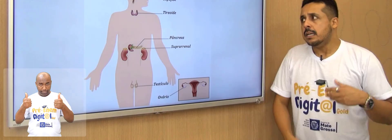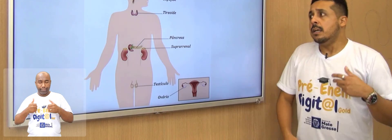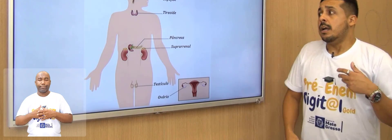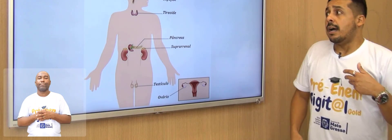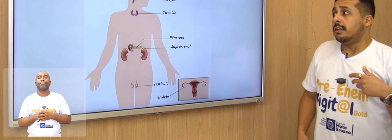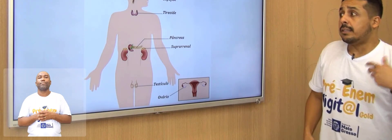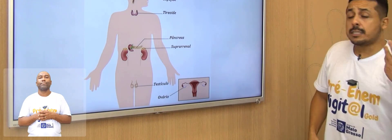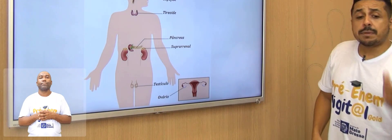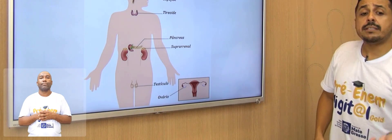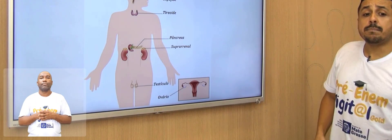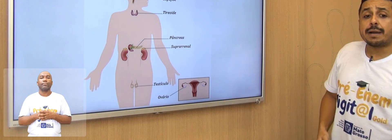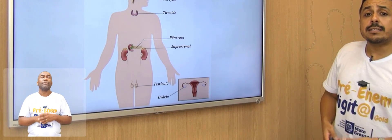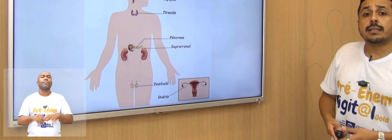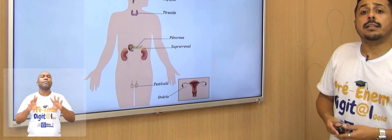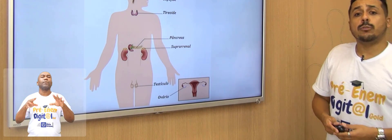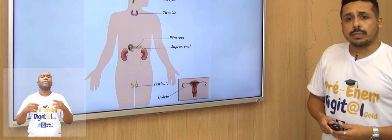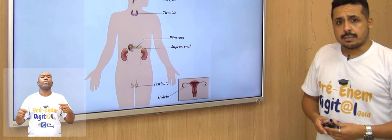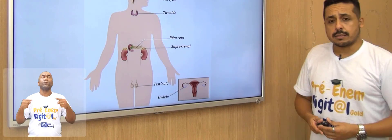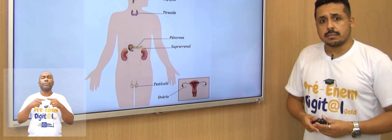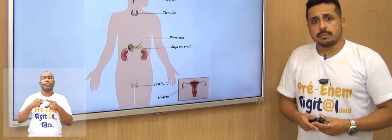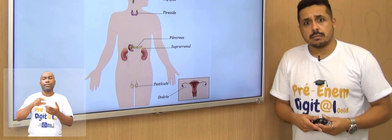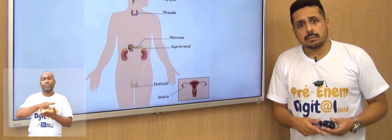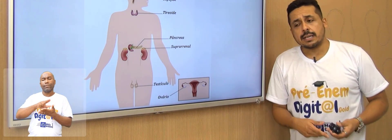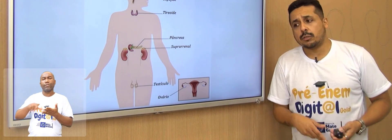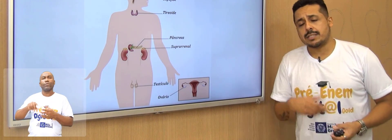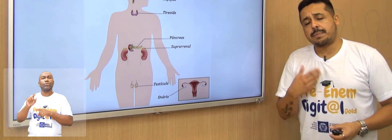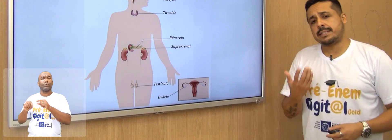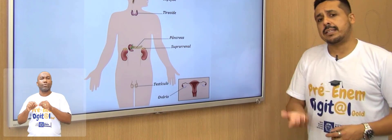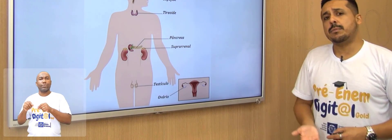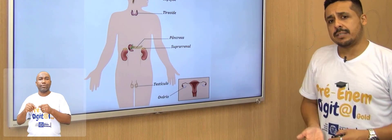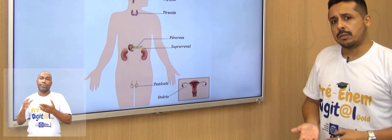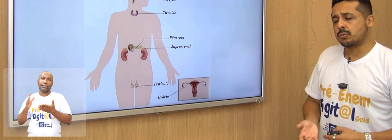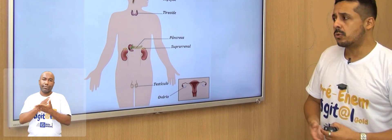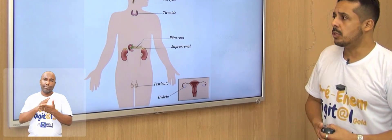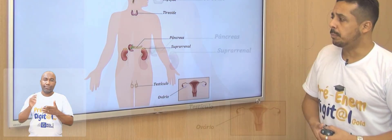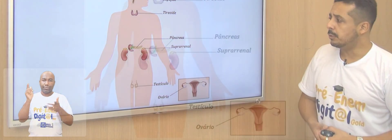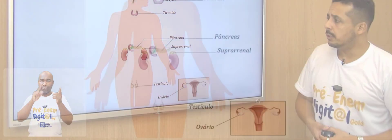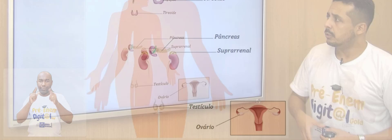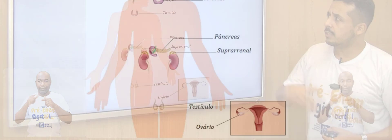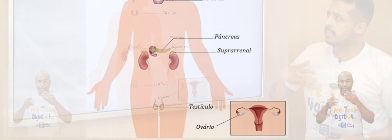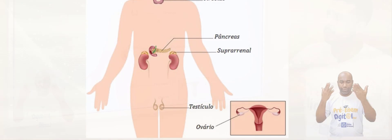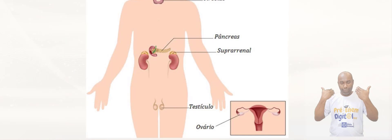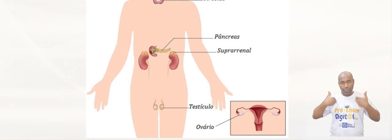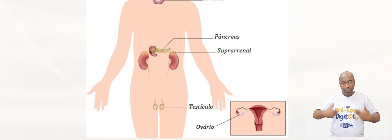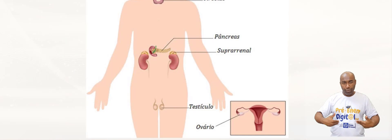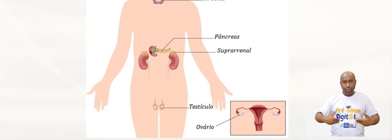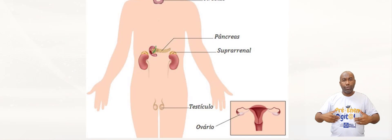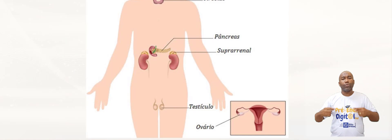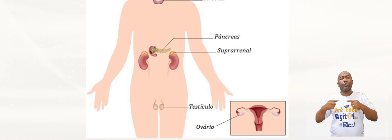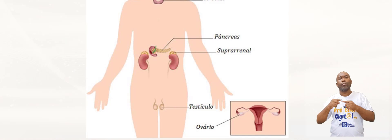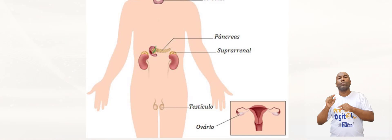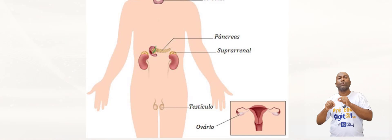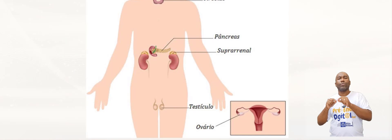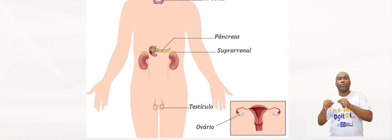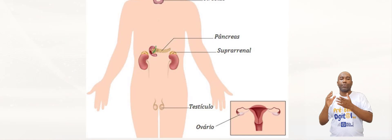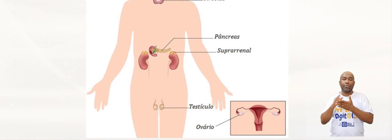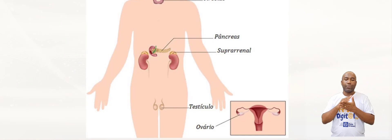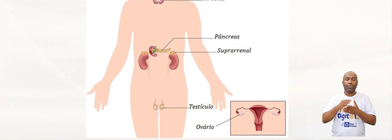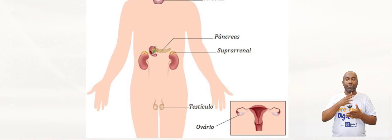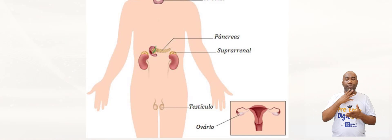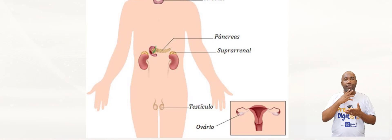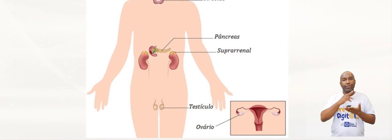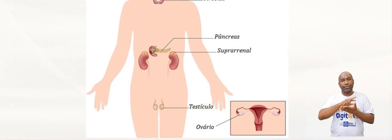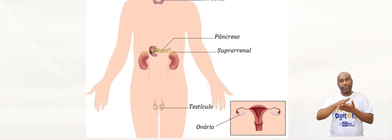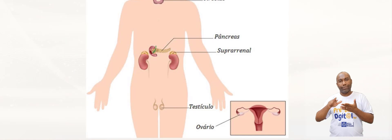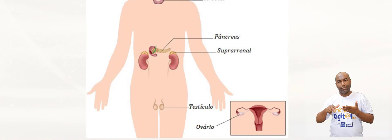bom? Das principais glândulas, que nós apresentamos em nosso corpo, nós temos algumas bastante conhecidas.